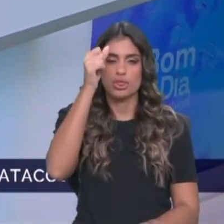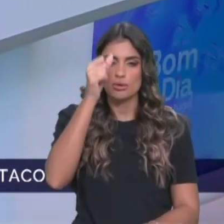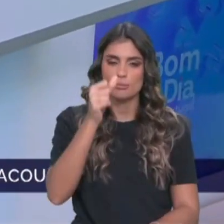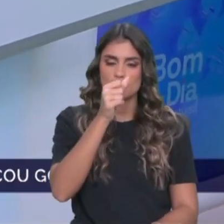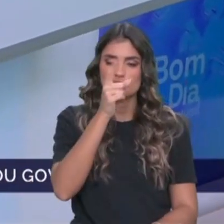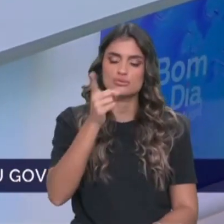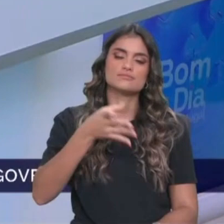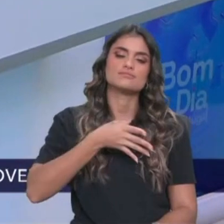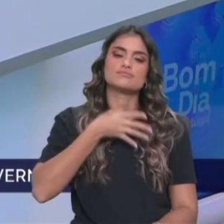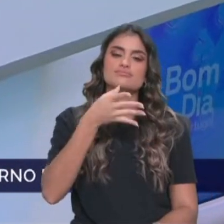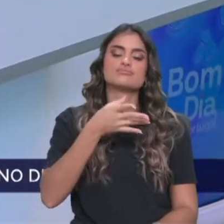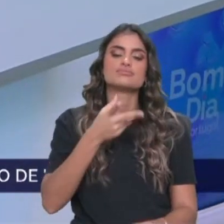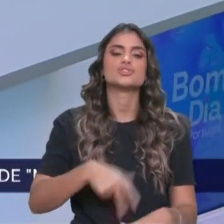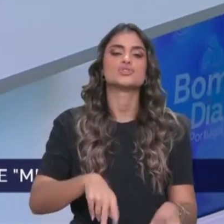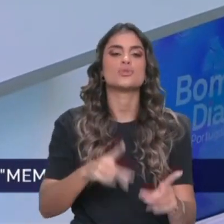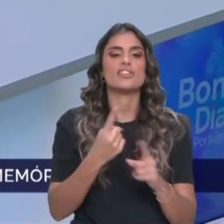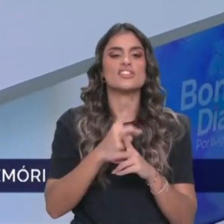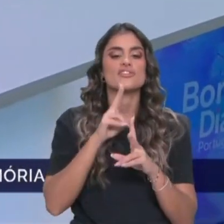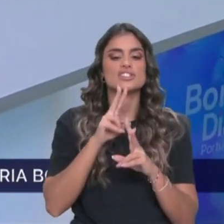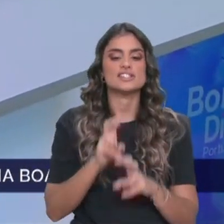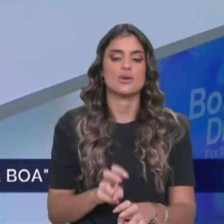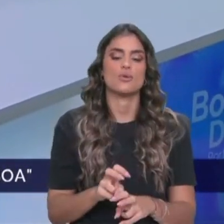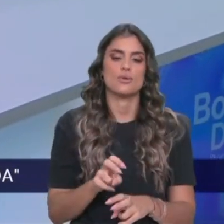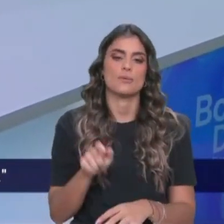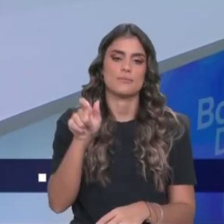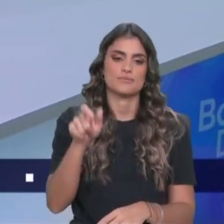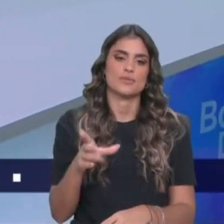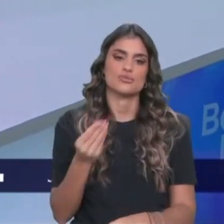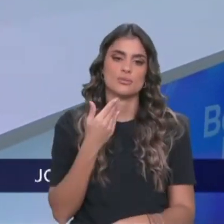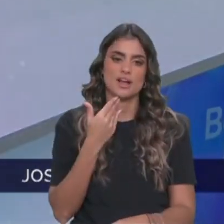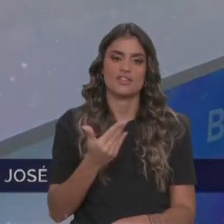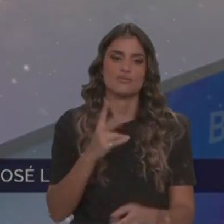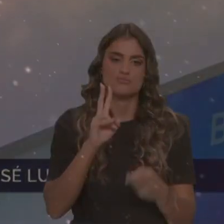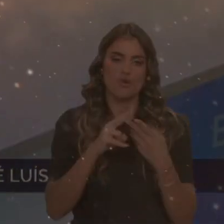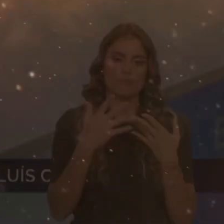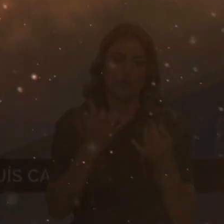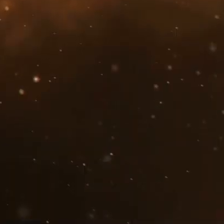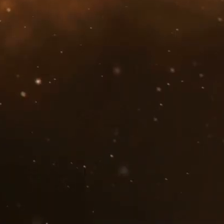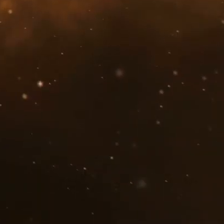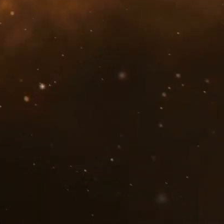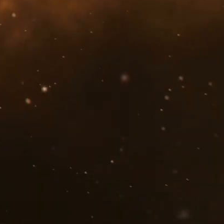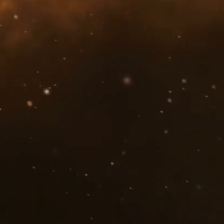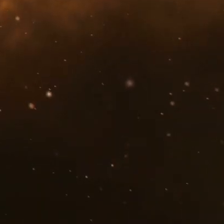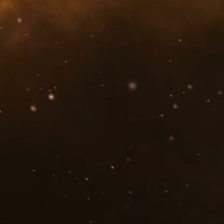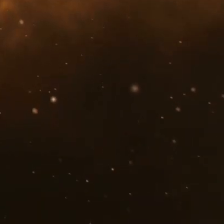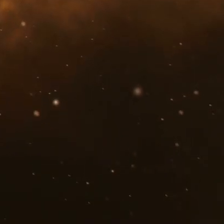então essas novidades da investigação. Miguel, obrigado. Obrigado, e até Miguel. ao próximo fim de semana.